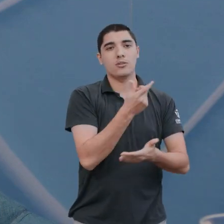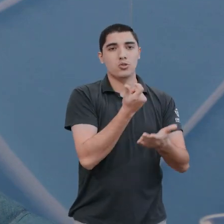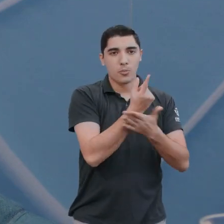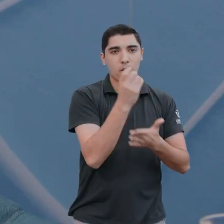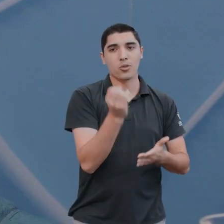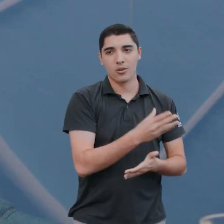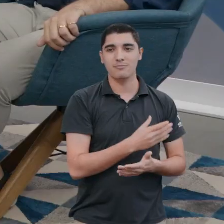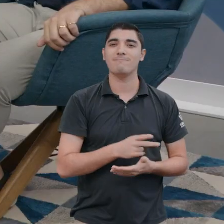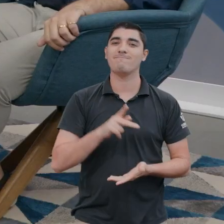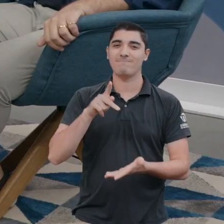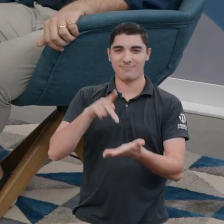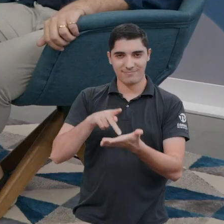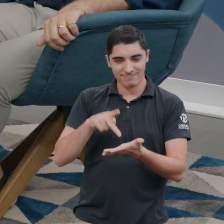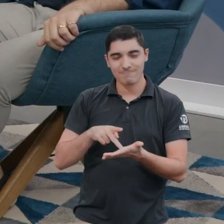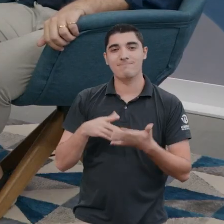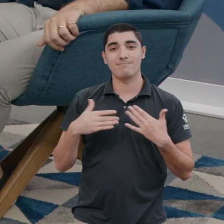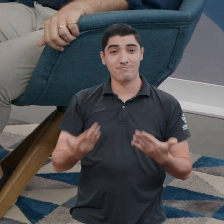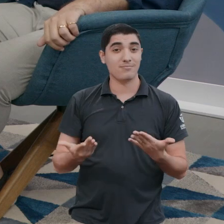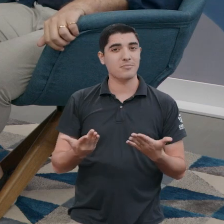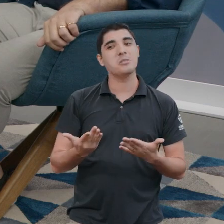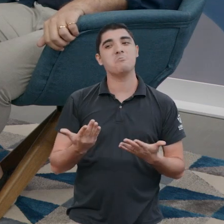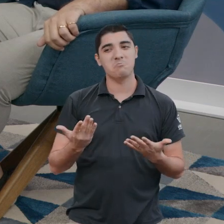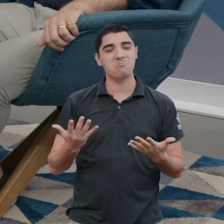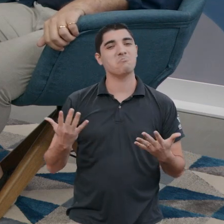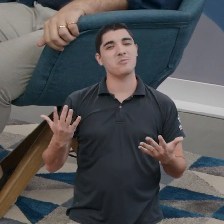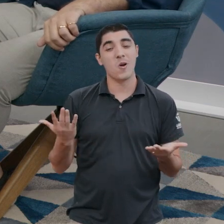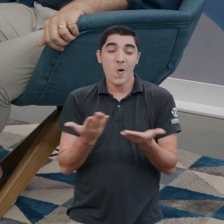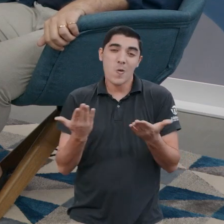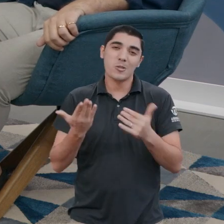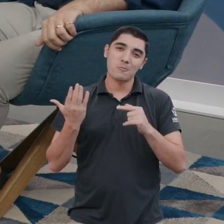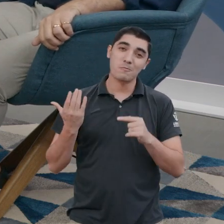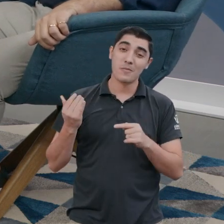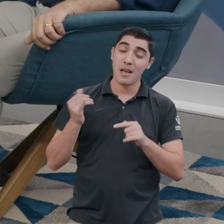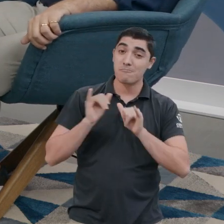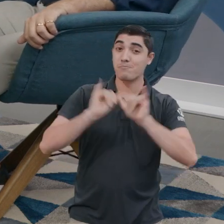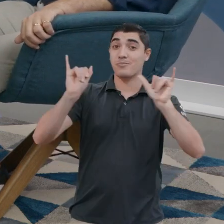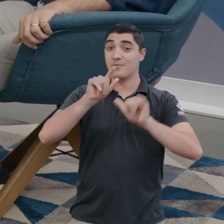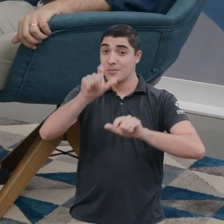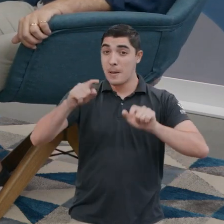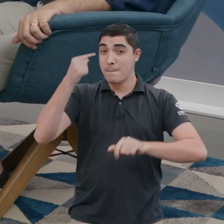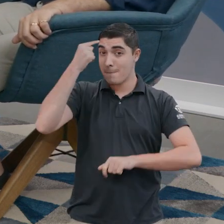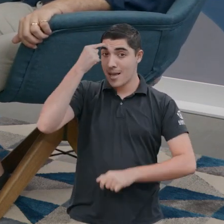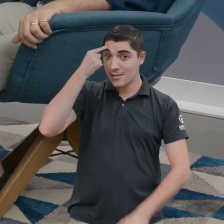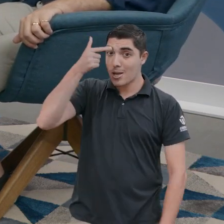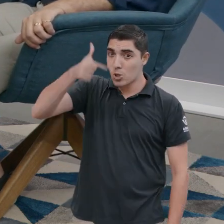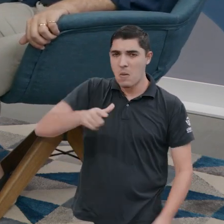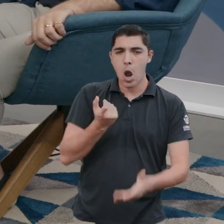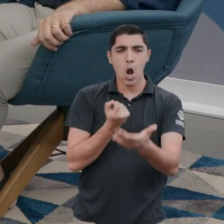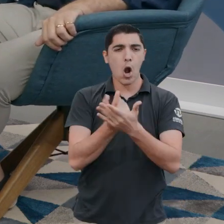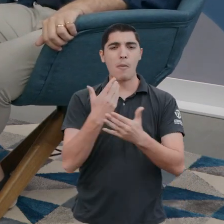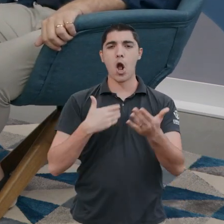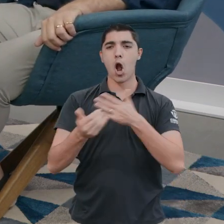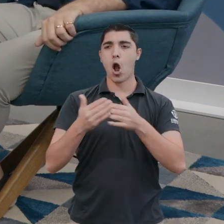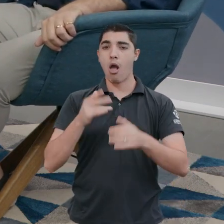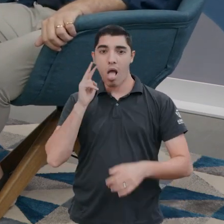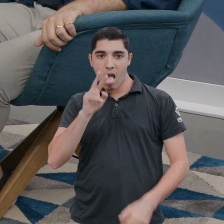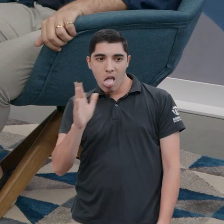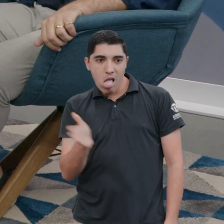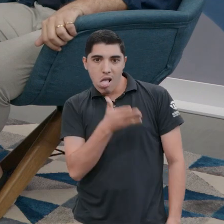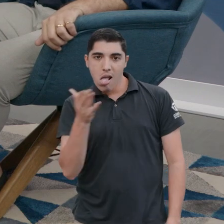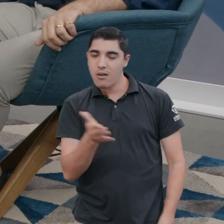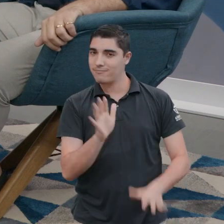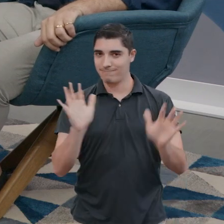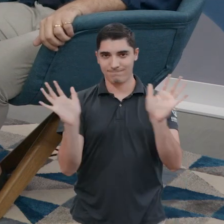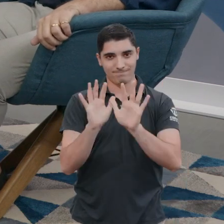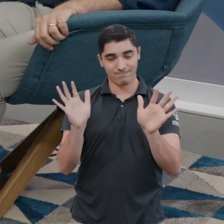ciclo. Vai, sem Um dúvida. ciclo Então, vicioso. a mensagem que ficou hoje, né, gente? Vamos repensar, não vamos sair comprando tudo que vê pela